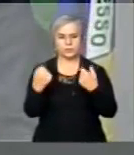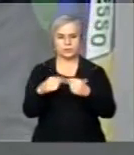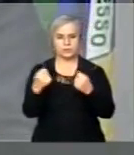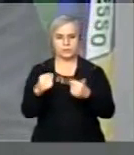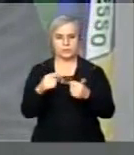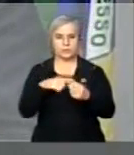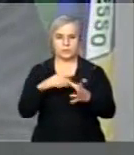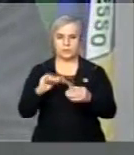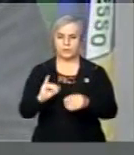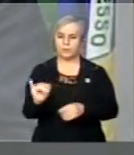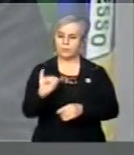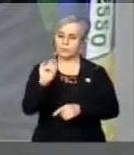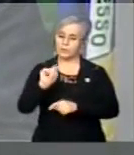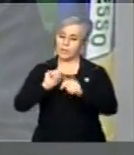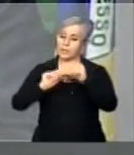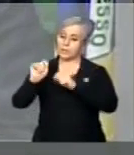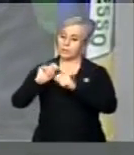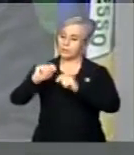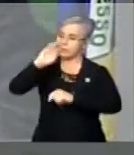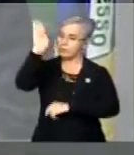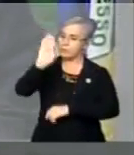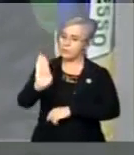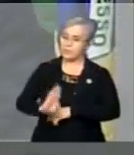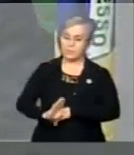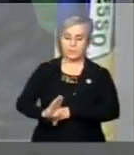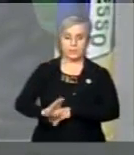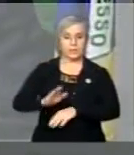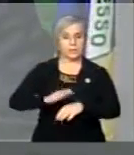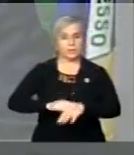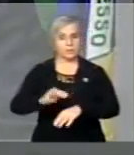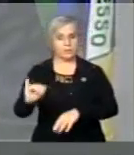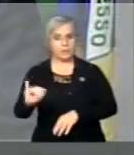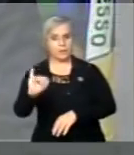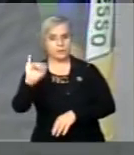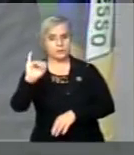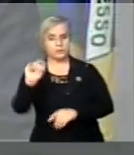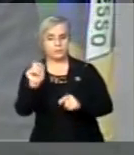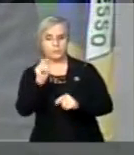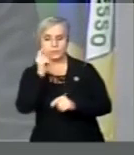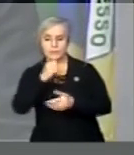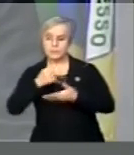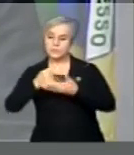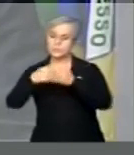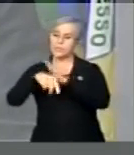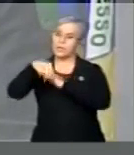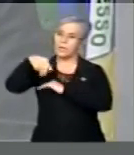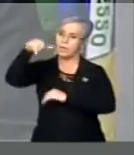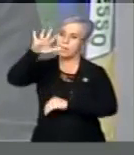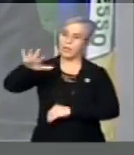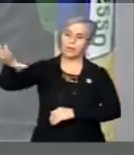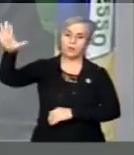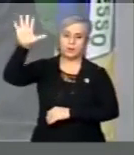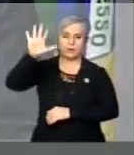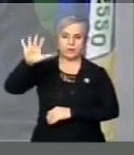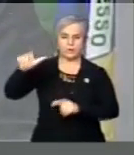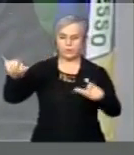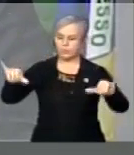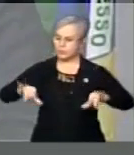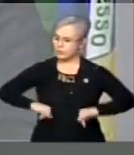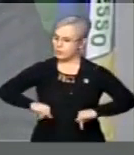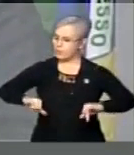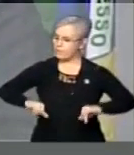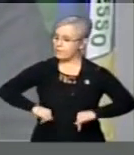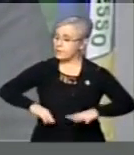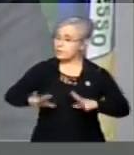extremamente importante da economia brasileira e mais importante ainda para a região Nordeste, região que está sofrendo mais